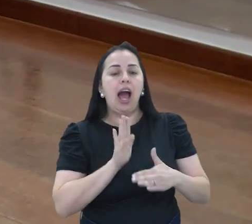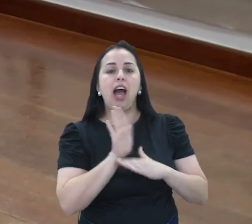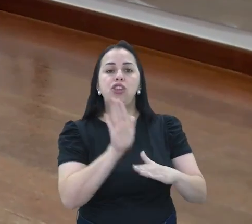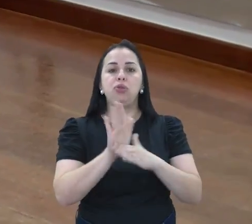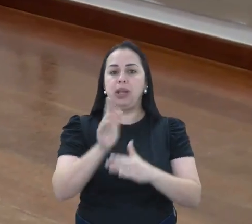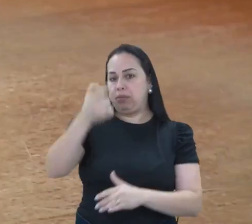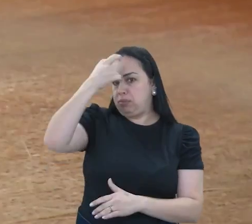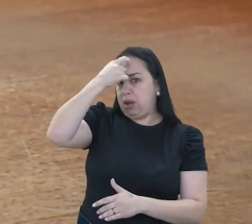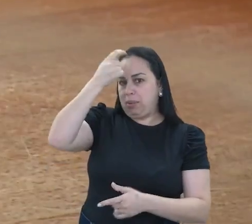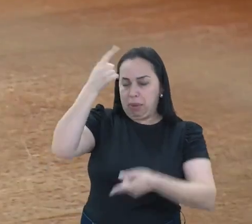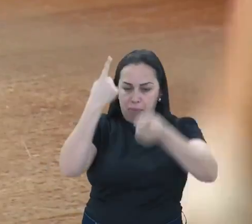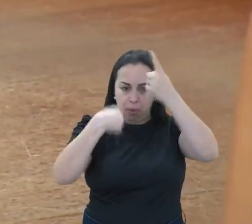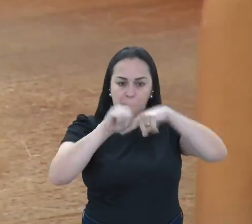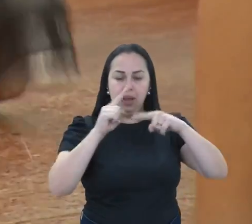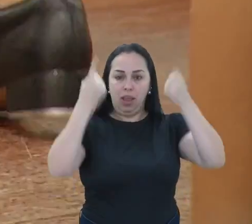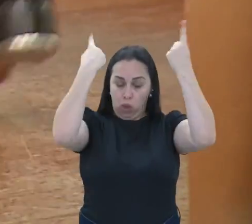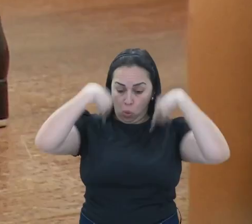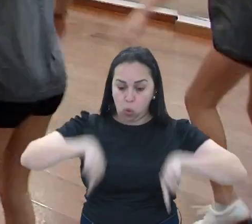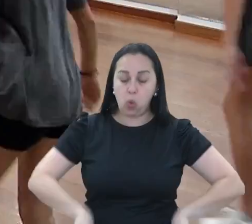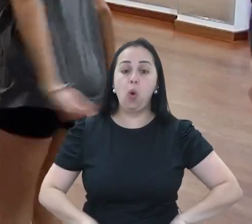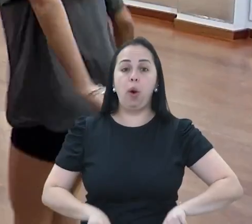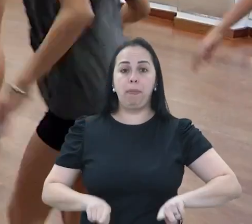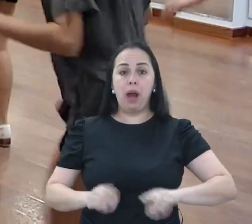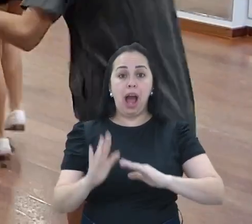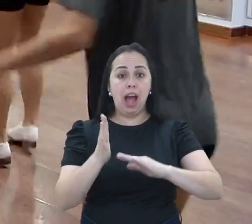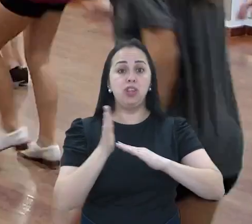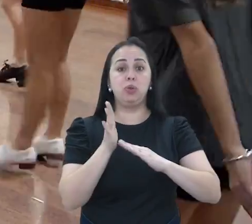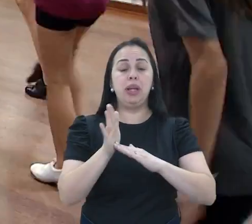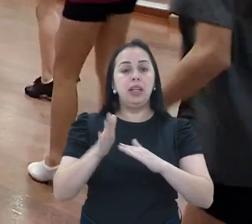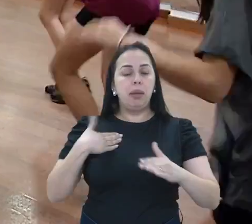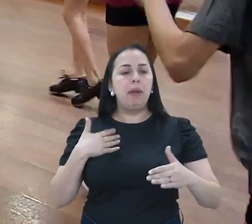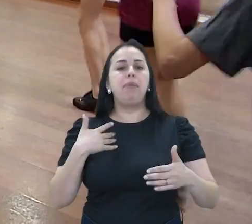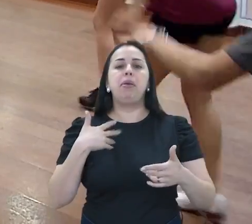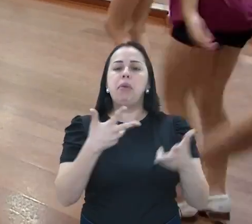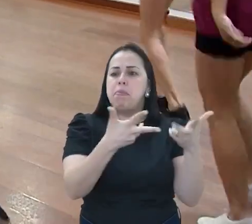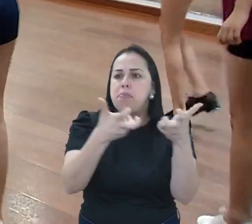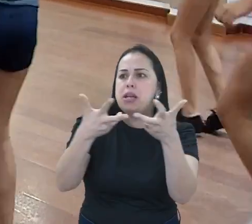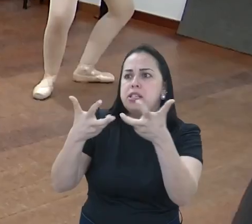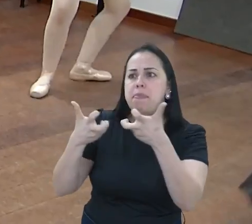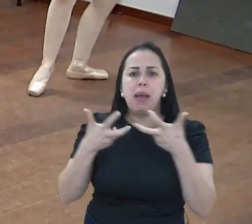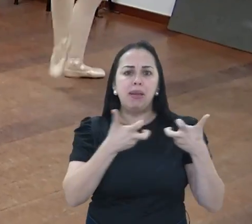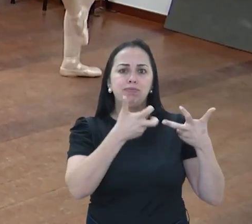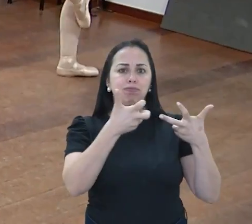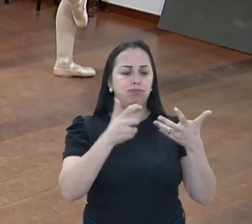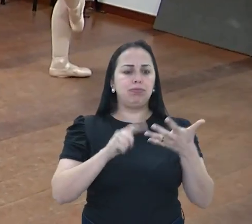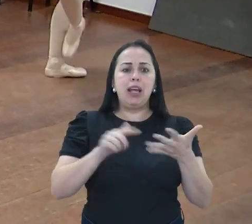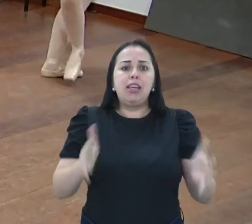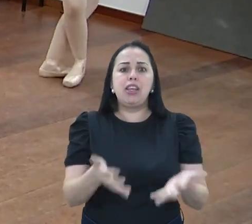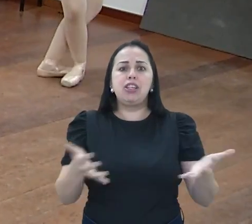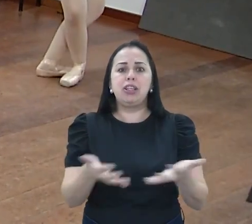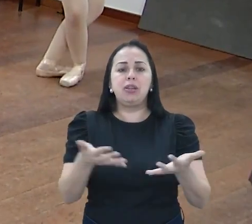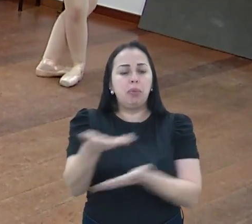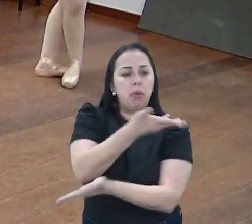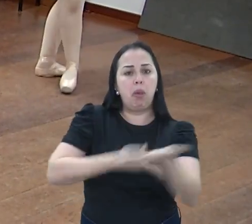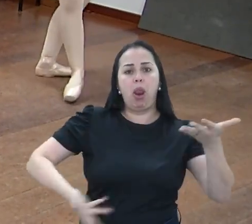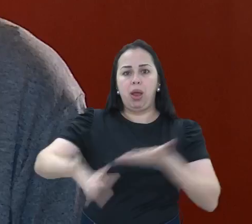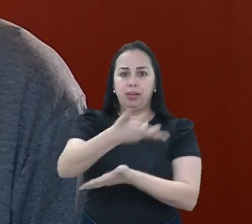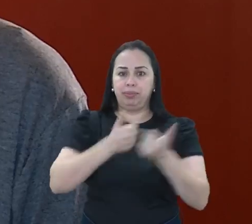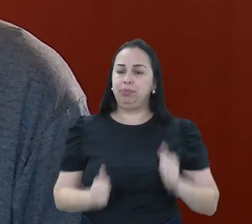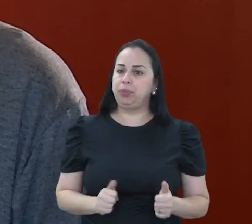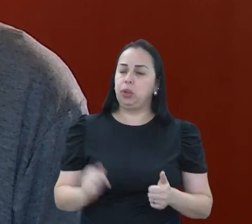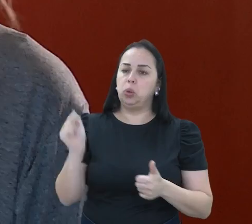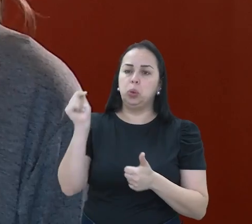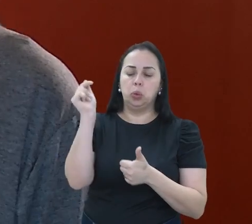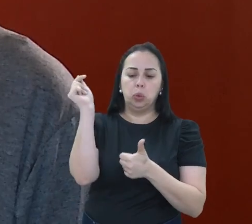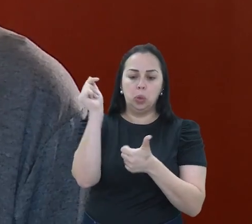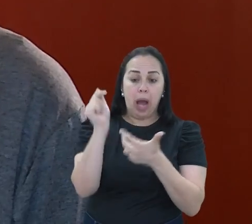desenvolvimento cognitivo, a coordenação motora, a agilidade, a percepção espacial e estimula a sociabilidade.